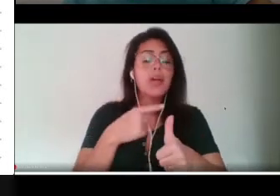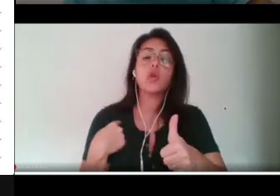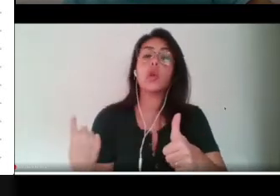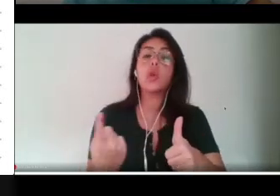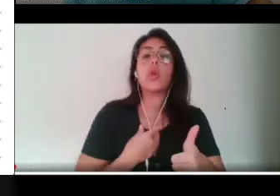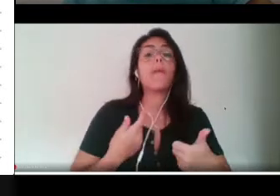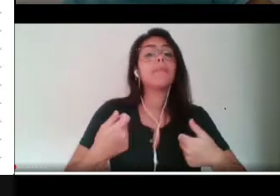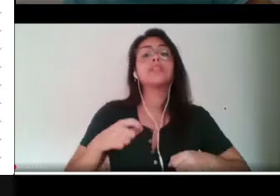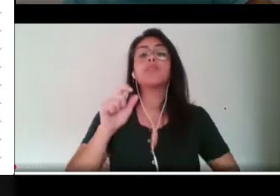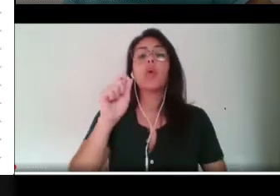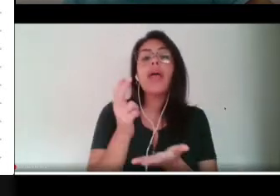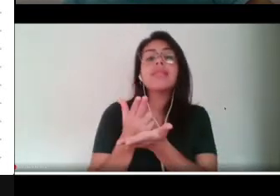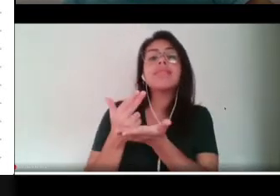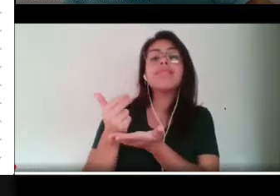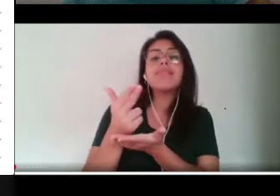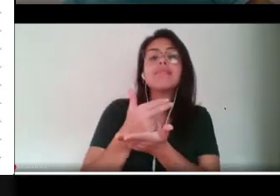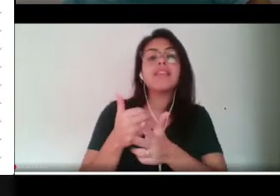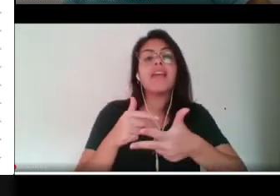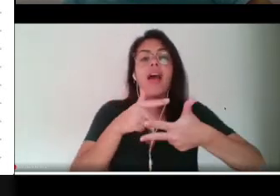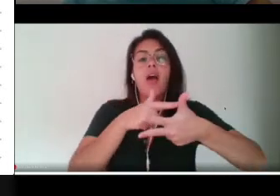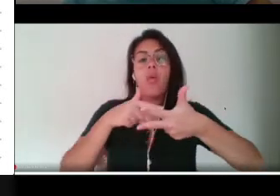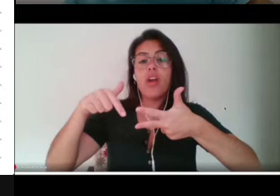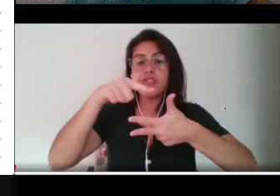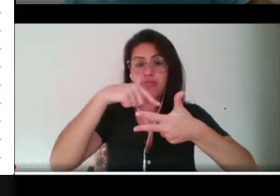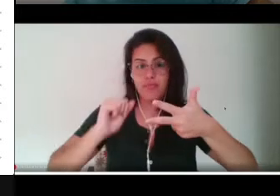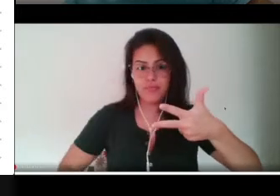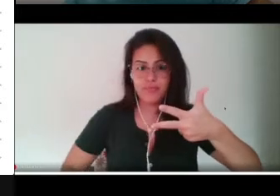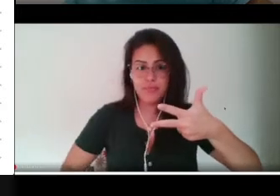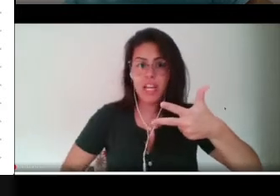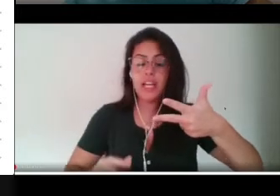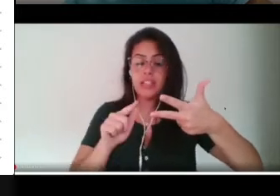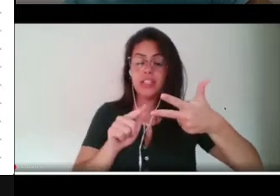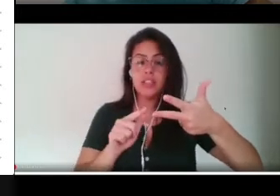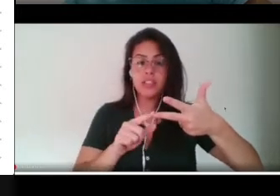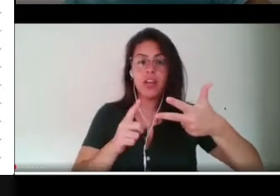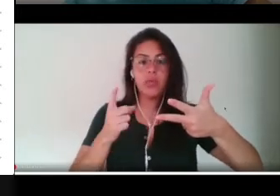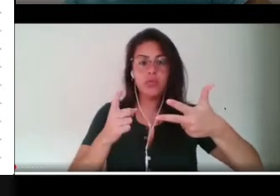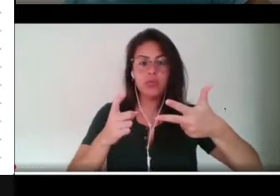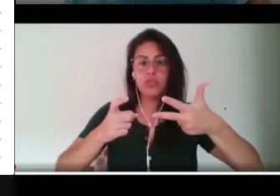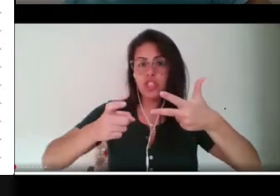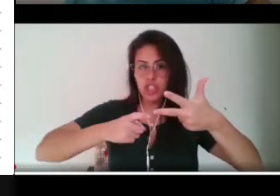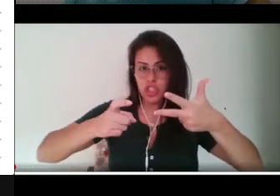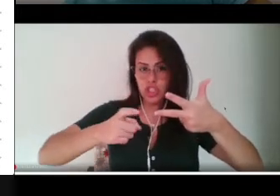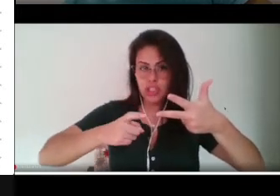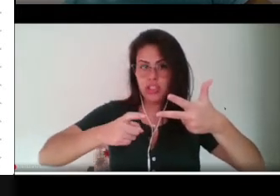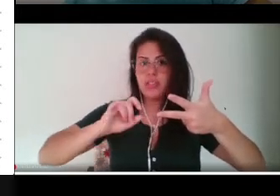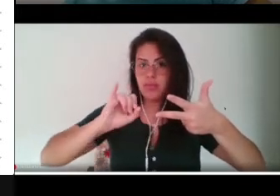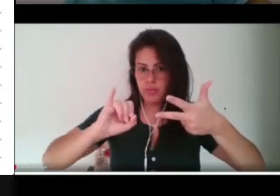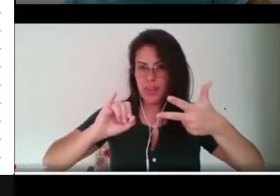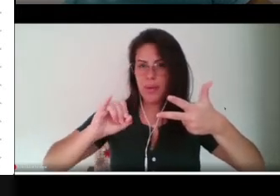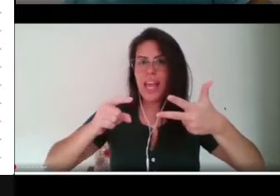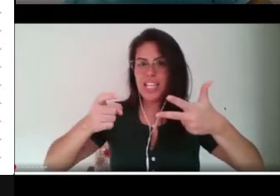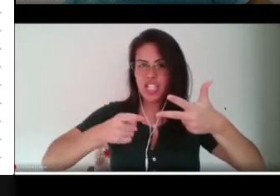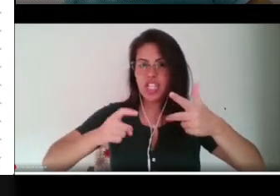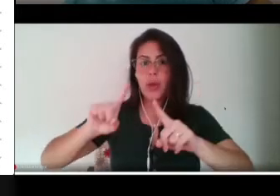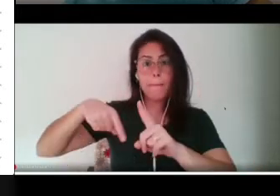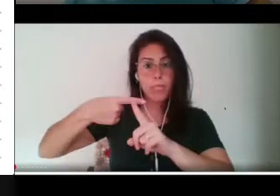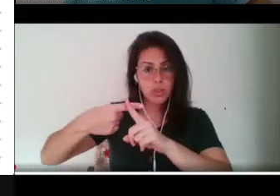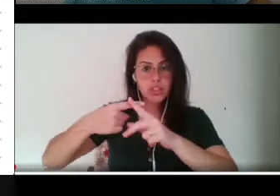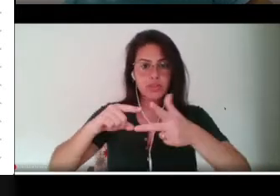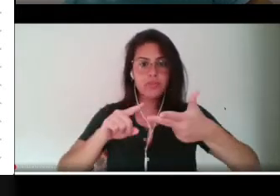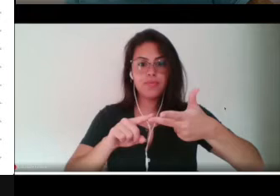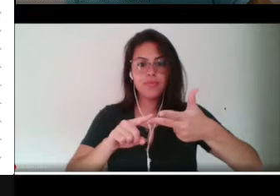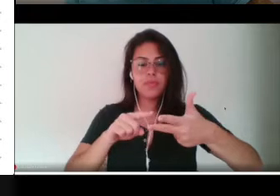eixos, né? Então, o meu x positivo está na direção y, o meu y positivo está na